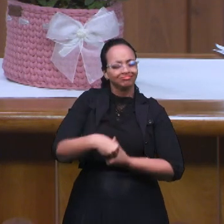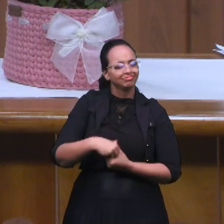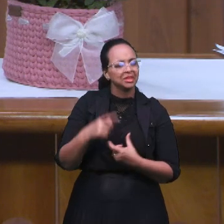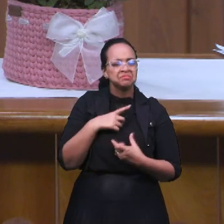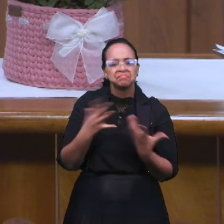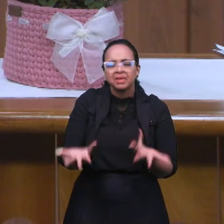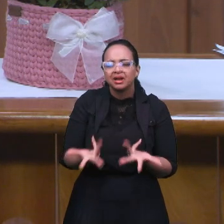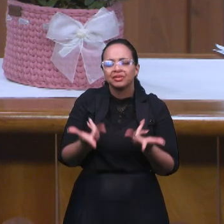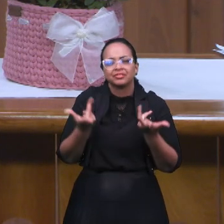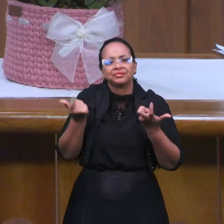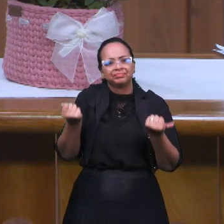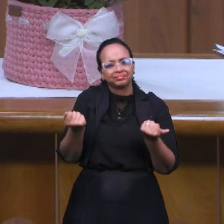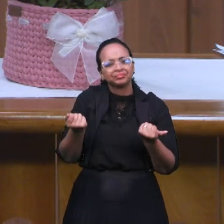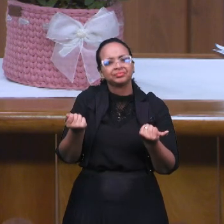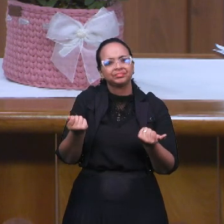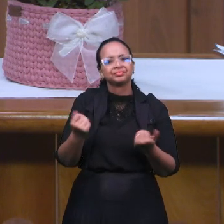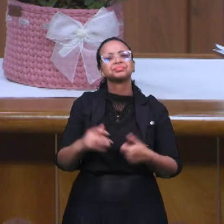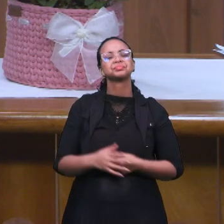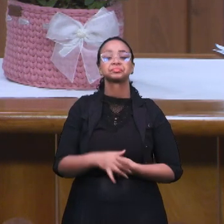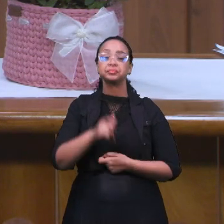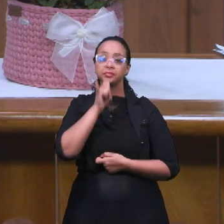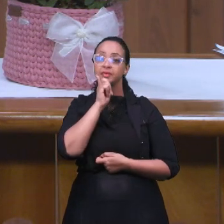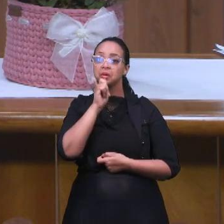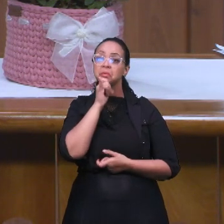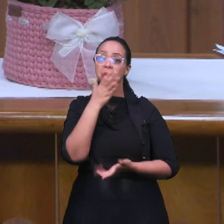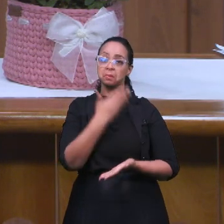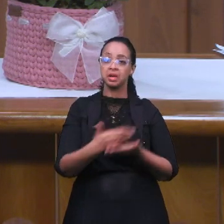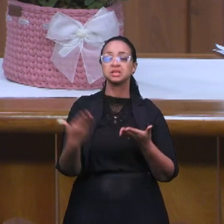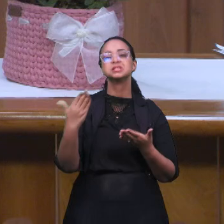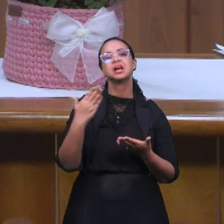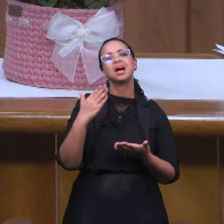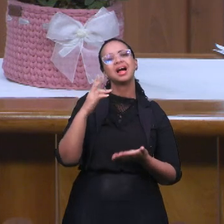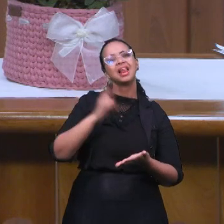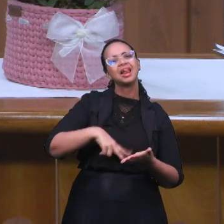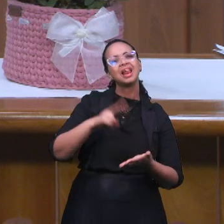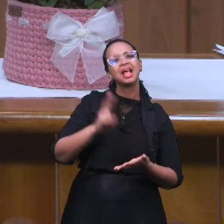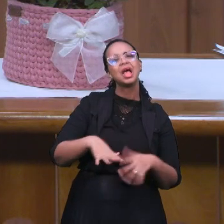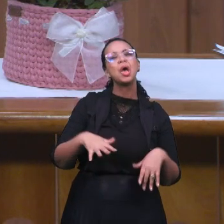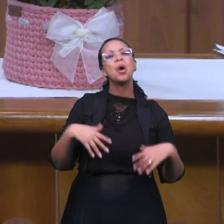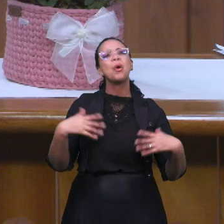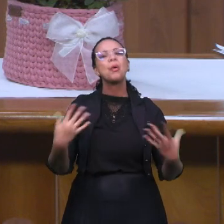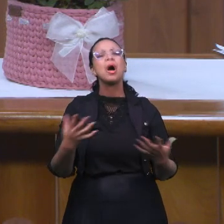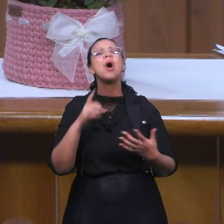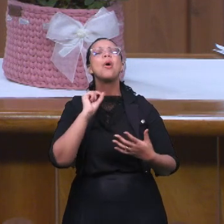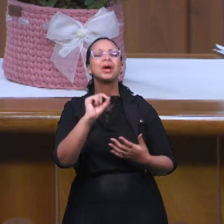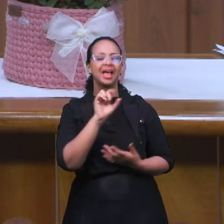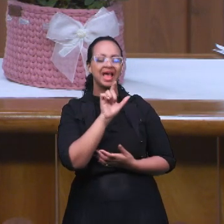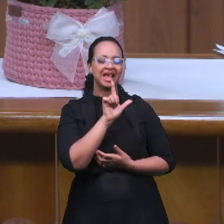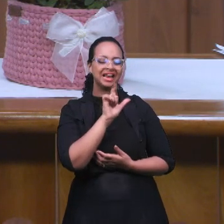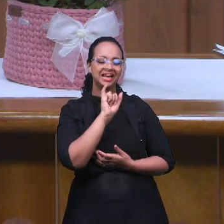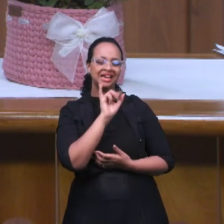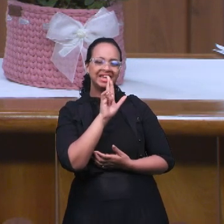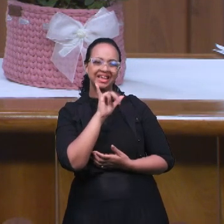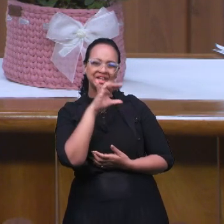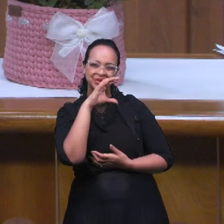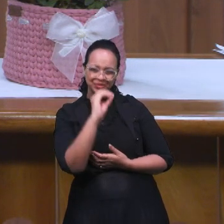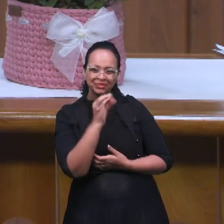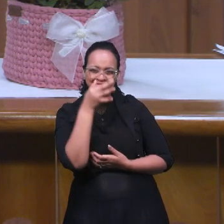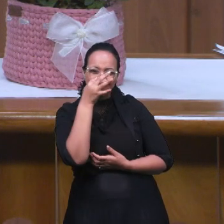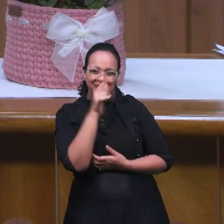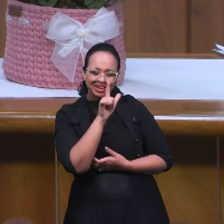Então, você começa a ler, né, qual o lírio entre, né, diz assim, qual o